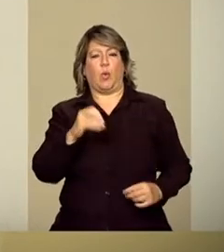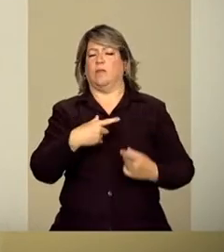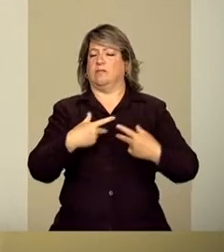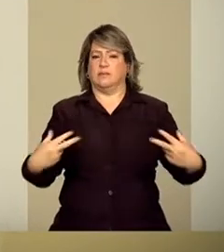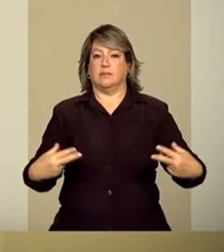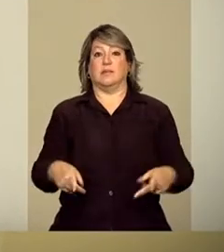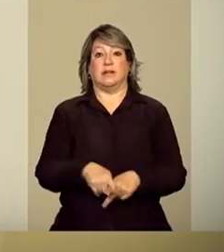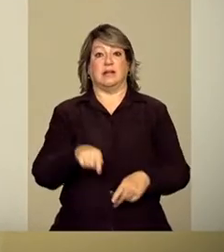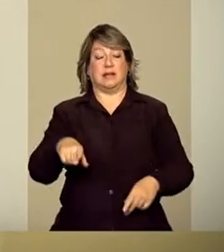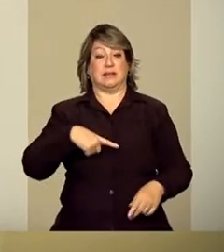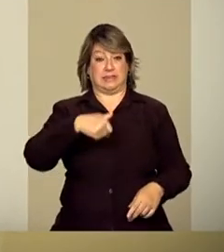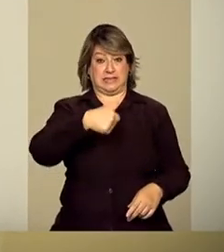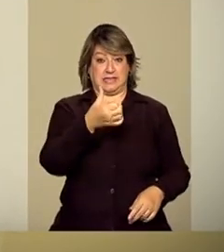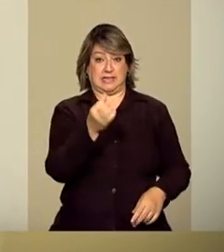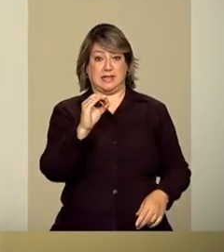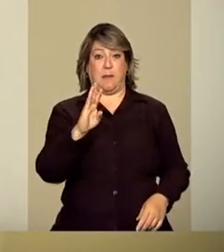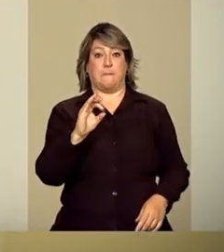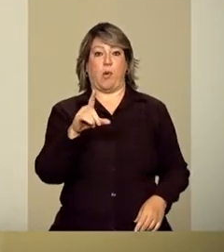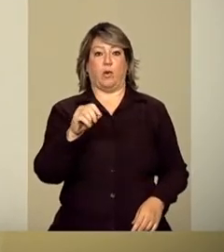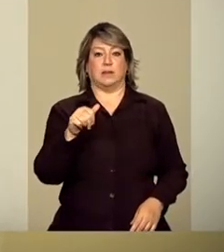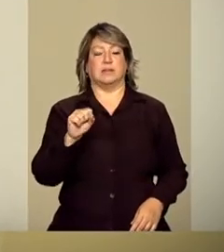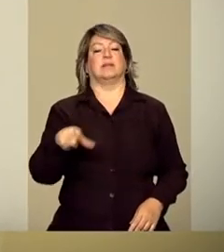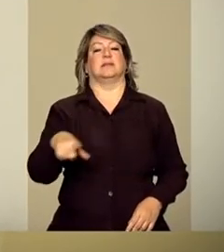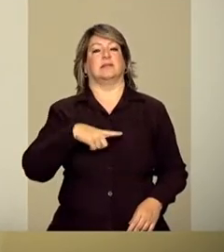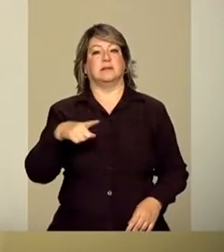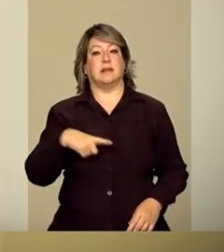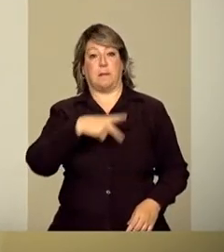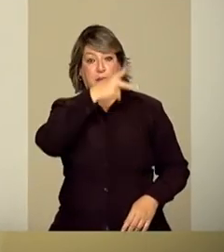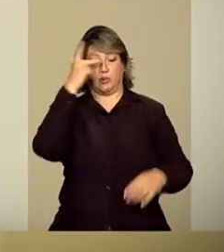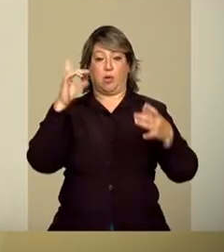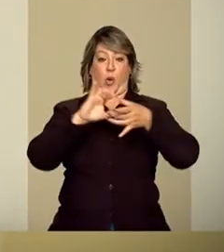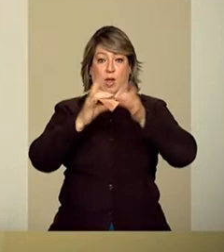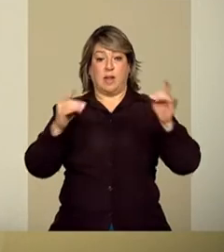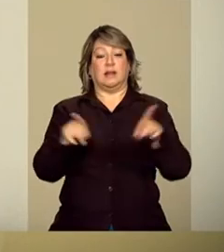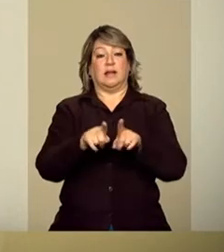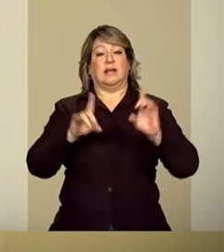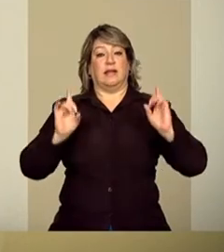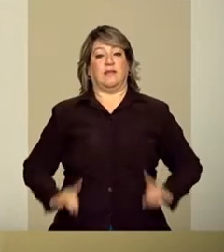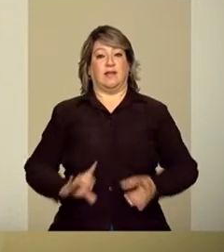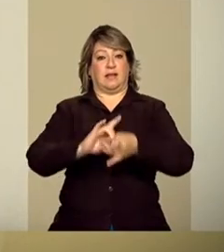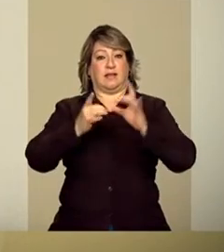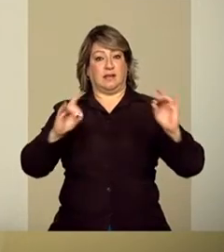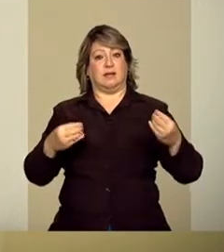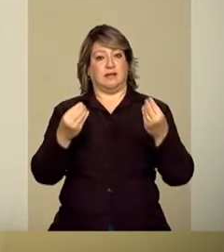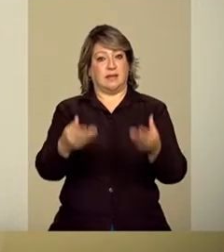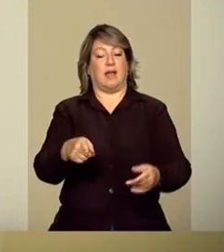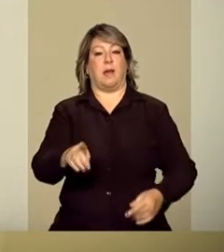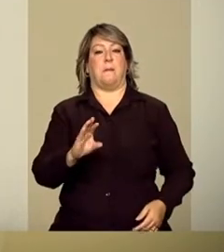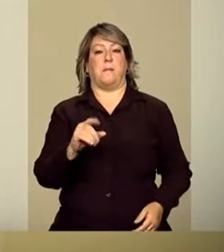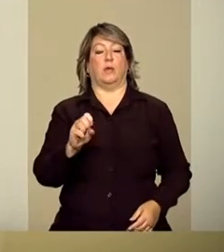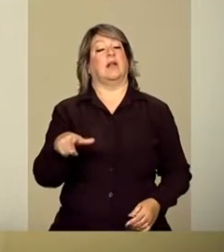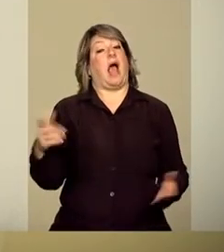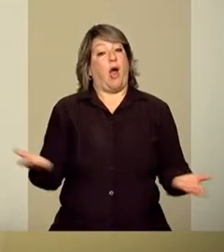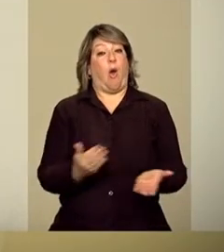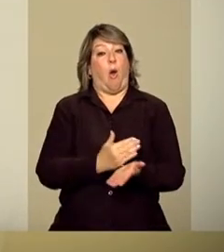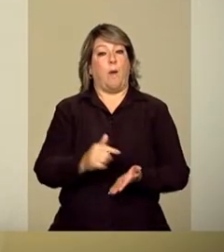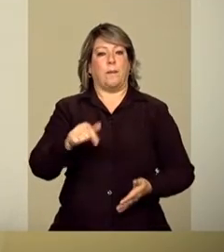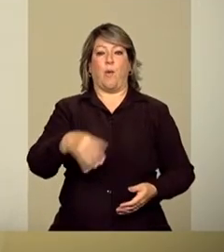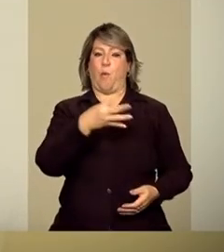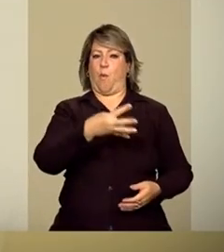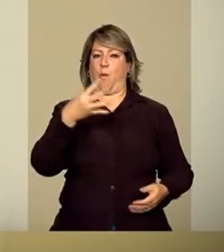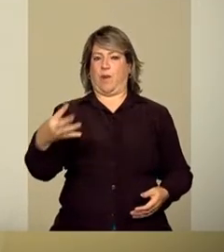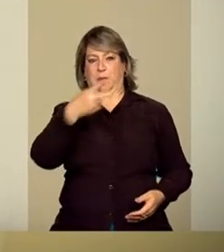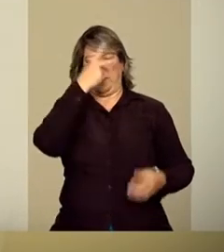bolsas pódio para os atletas olímpicos e paralímpicos. E começamos com esses 44 atletas